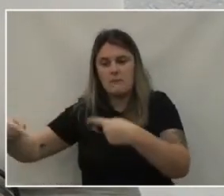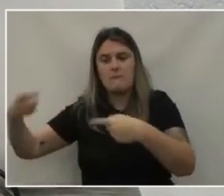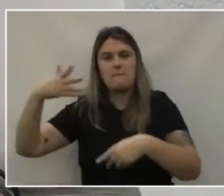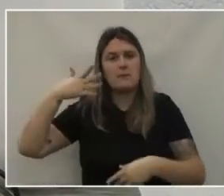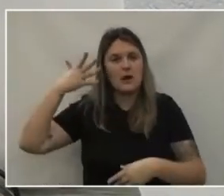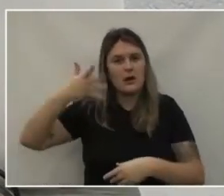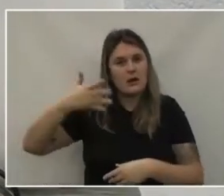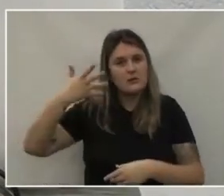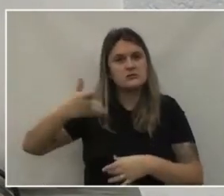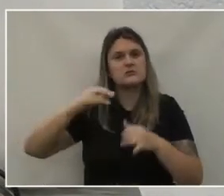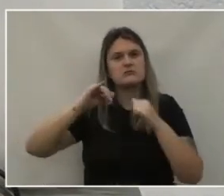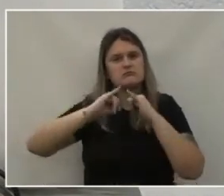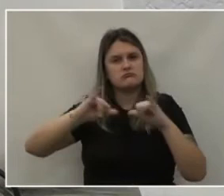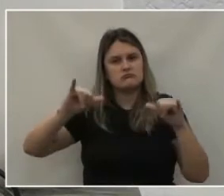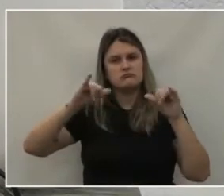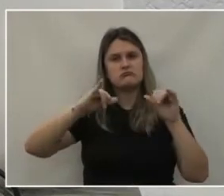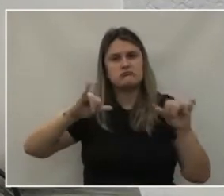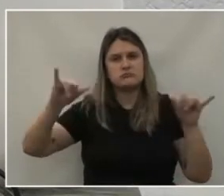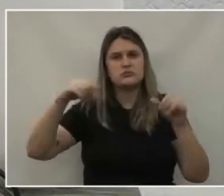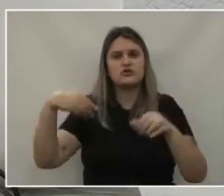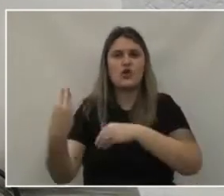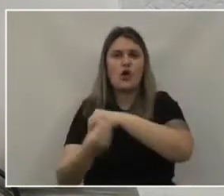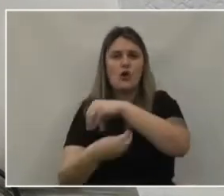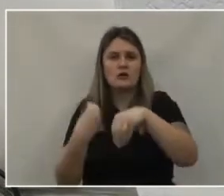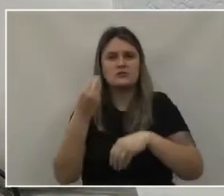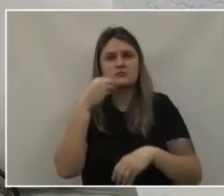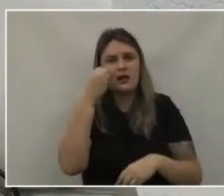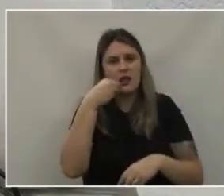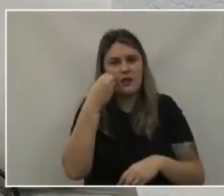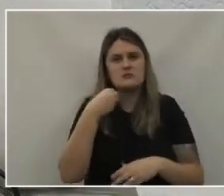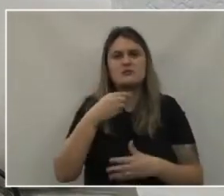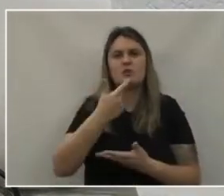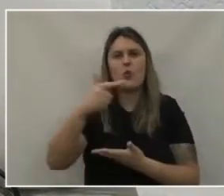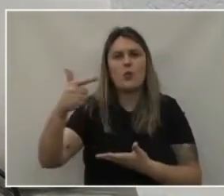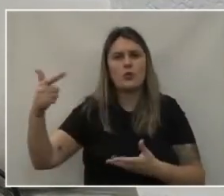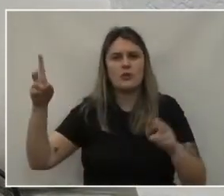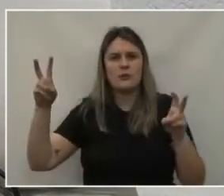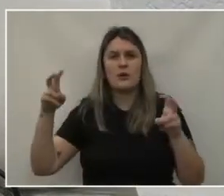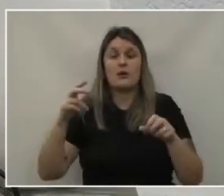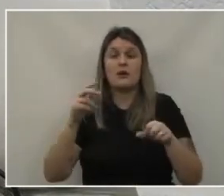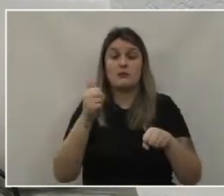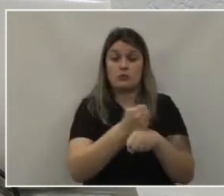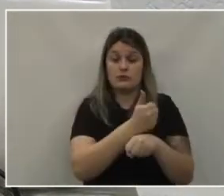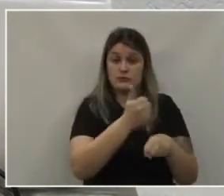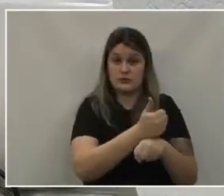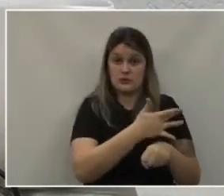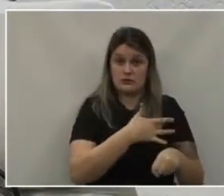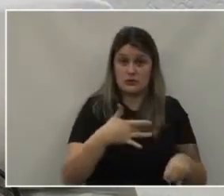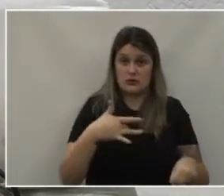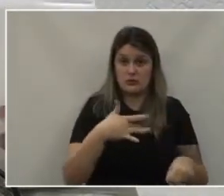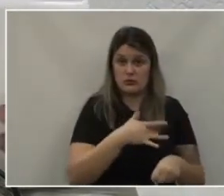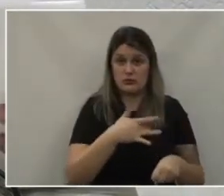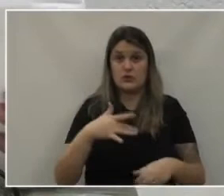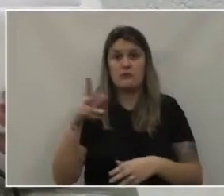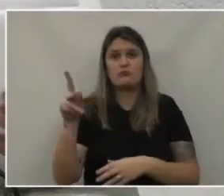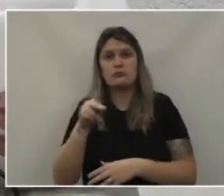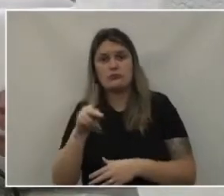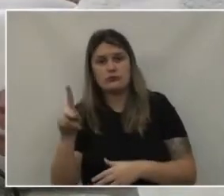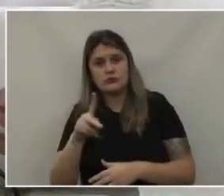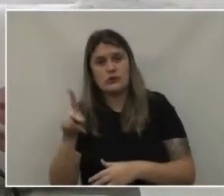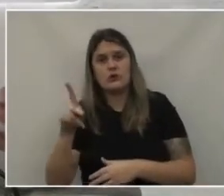palestras, informações, troca de experiências e afins entre profissionais da área de saúde,